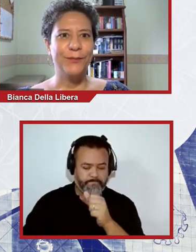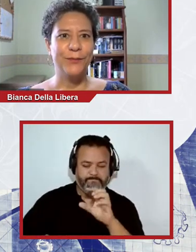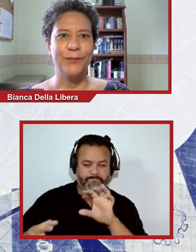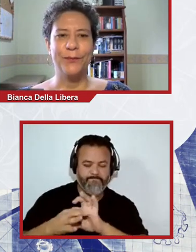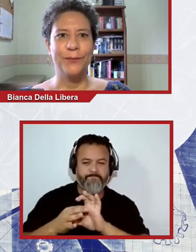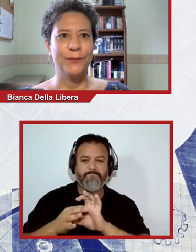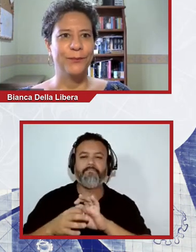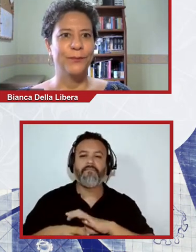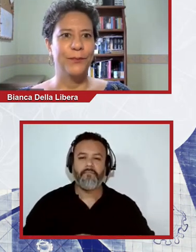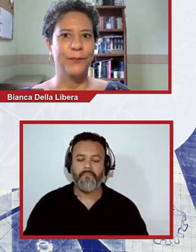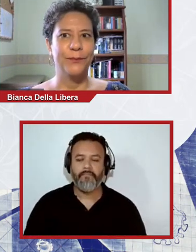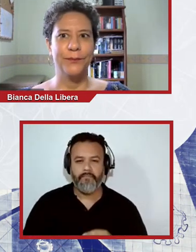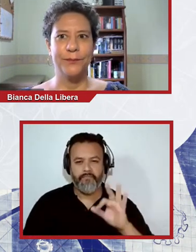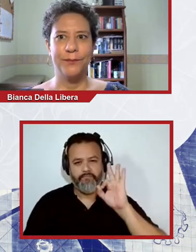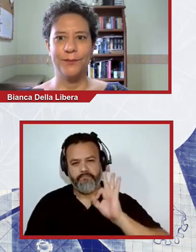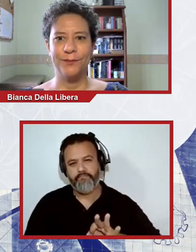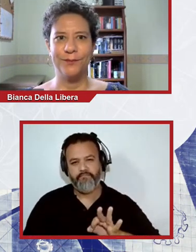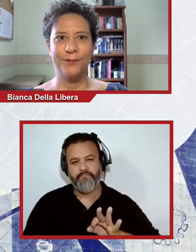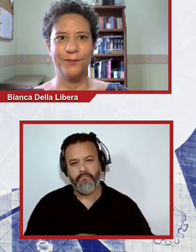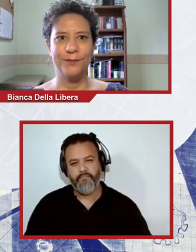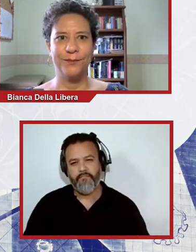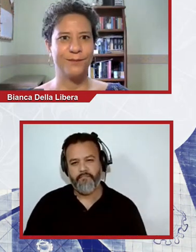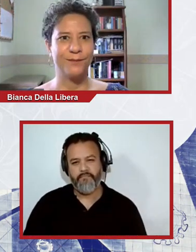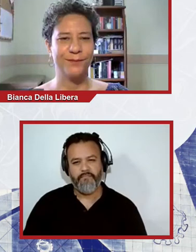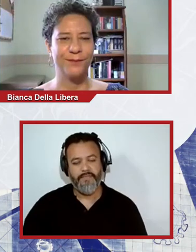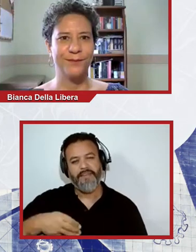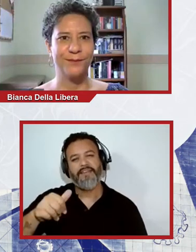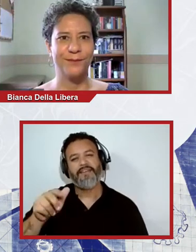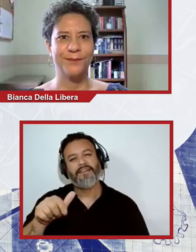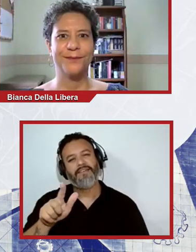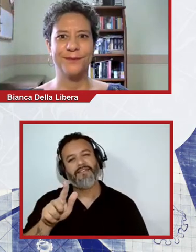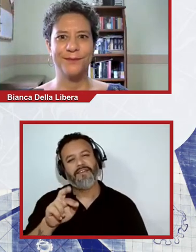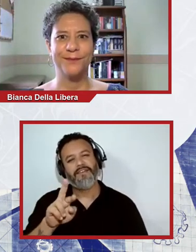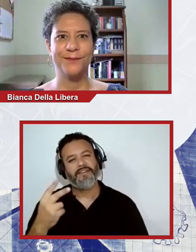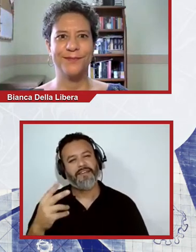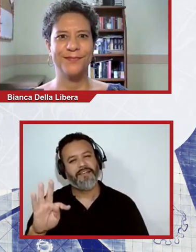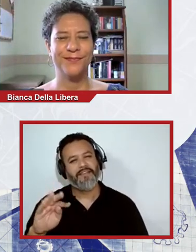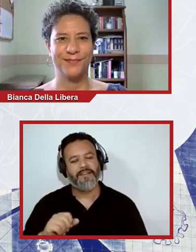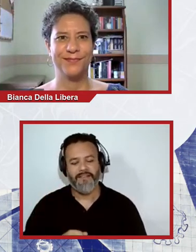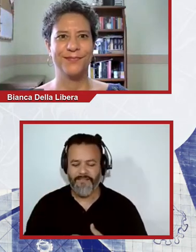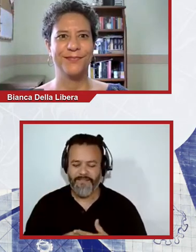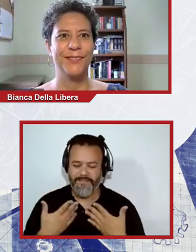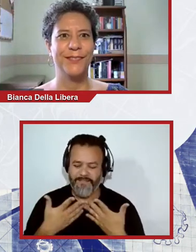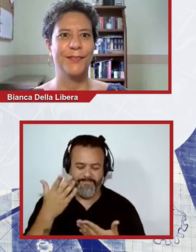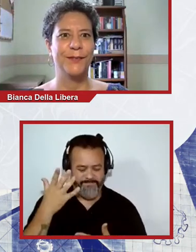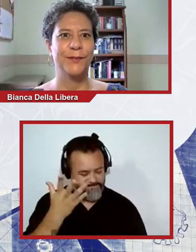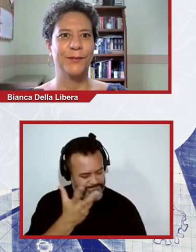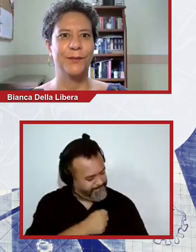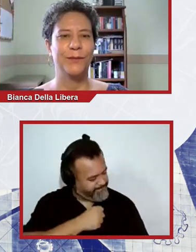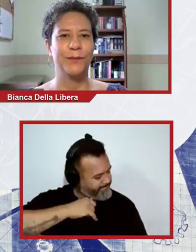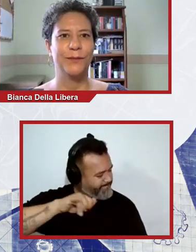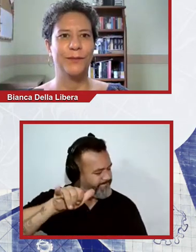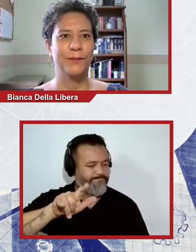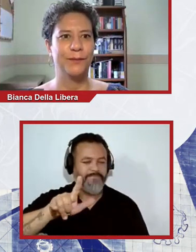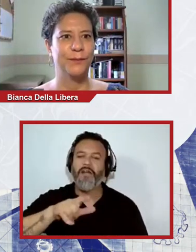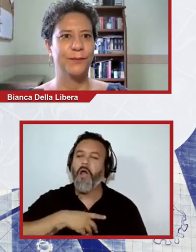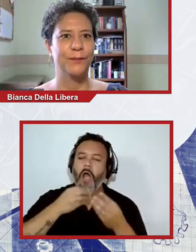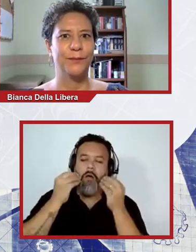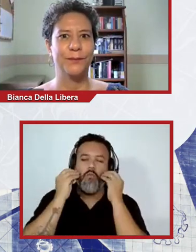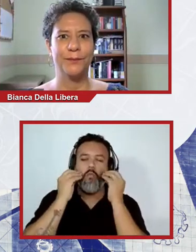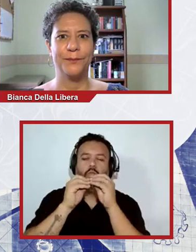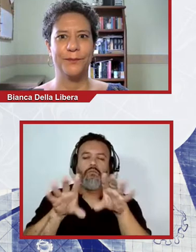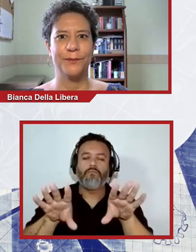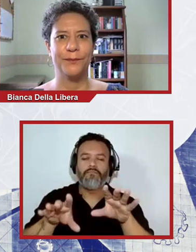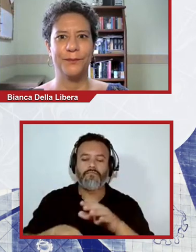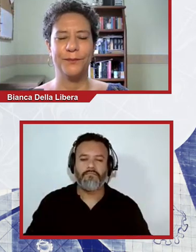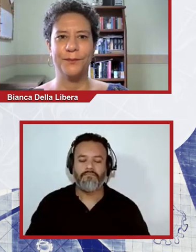certeza. Margarete, te amo. Um beijo. Ah, também, Antônio. Um beijo.